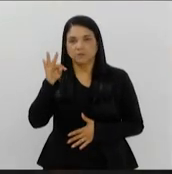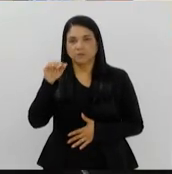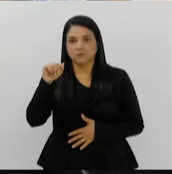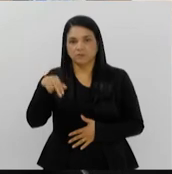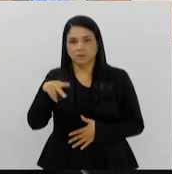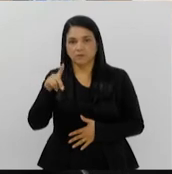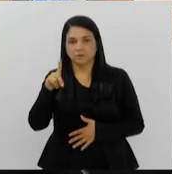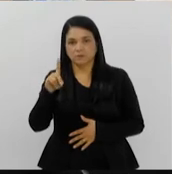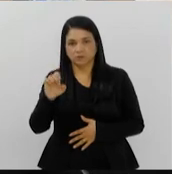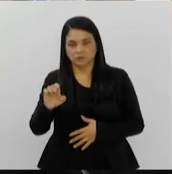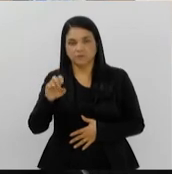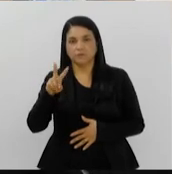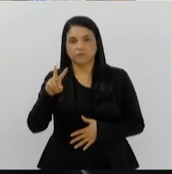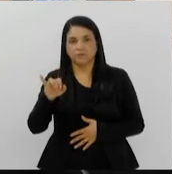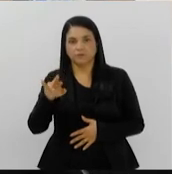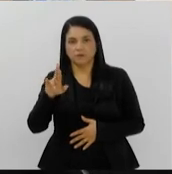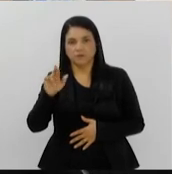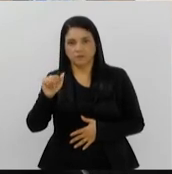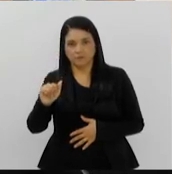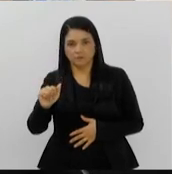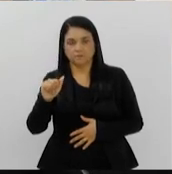Vieira.